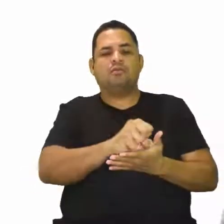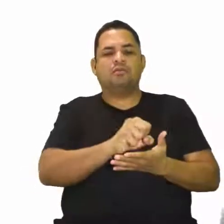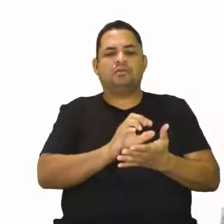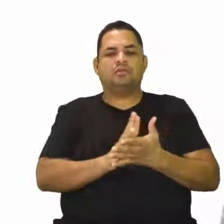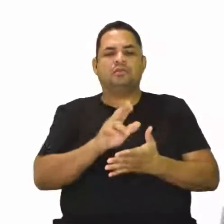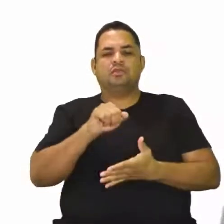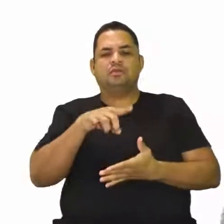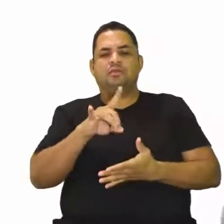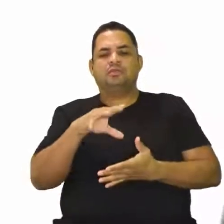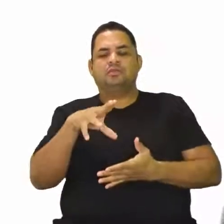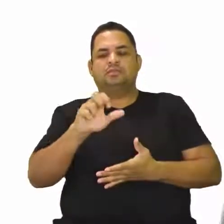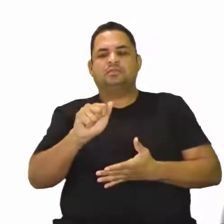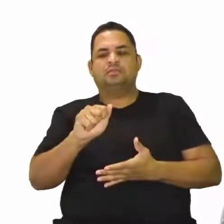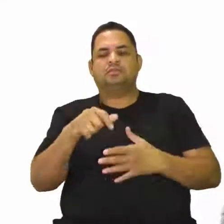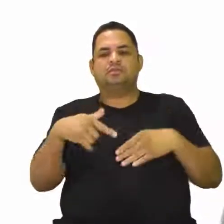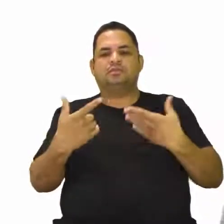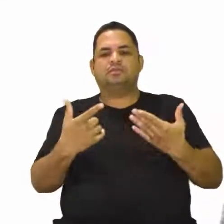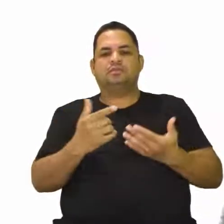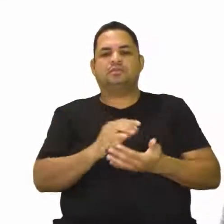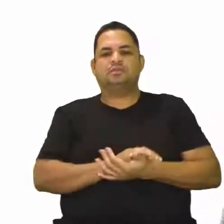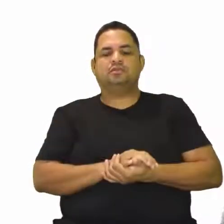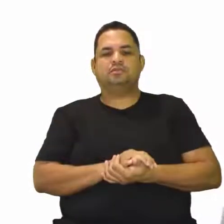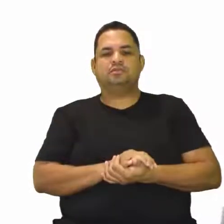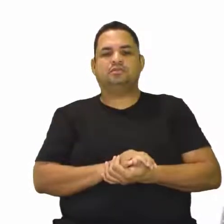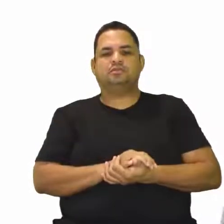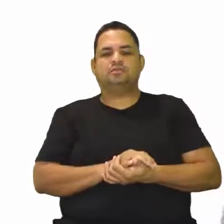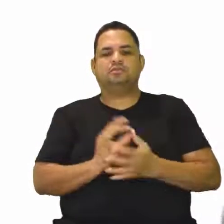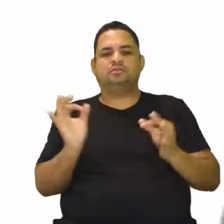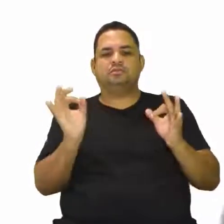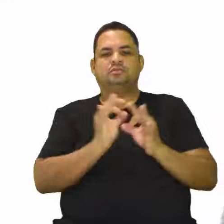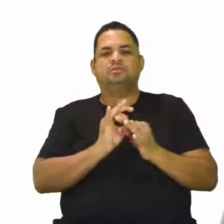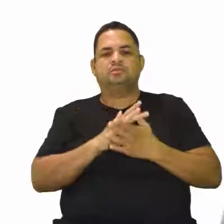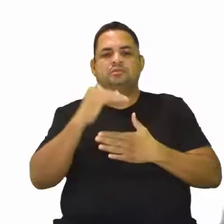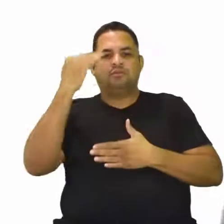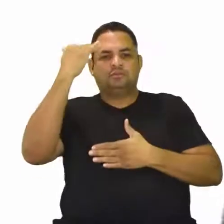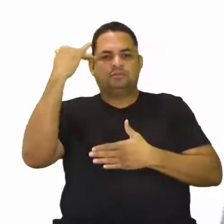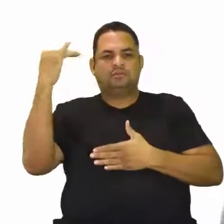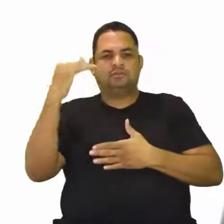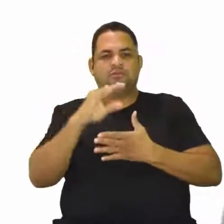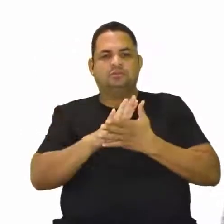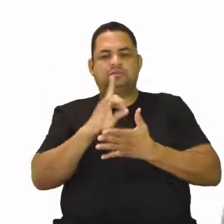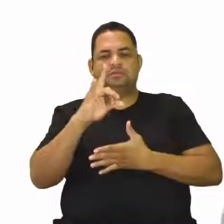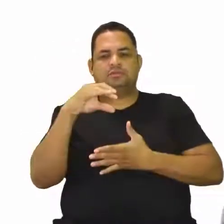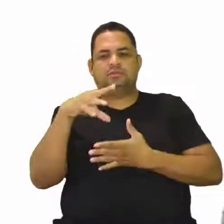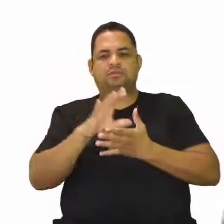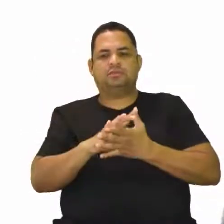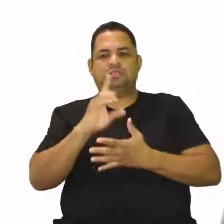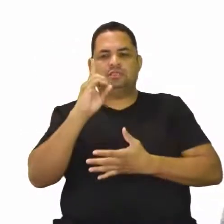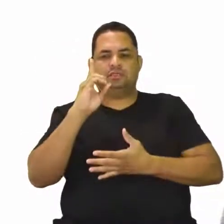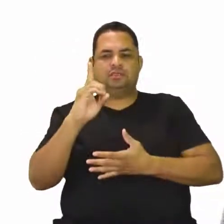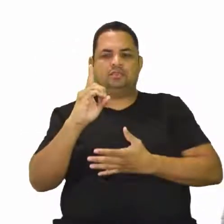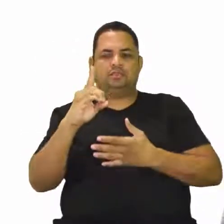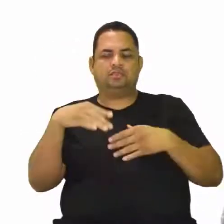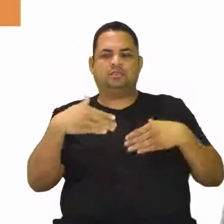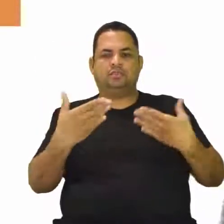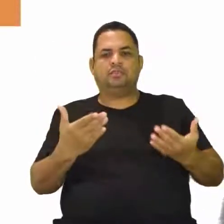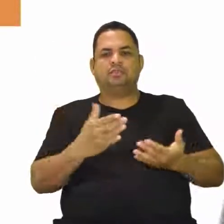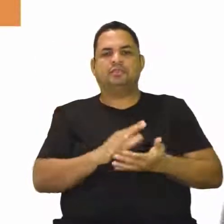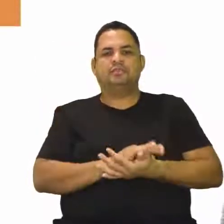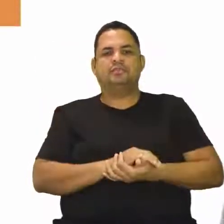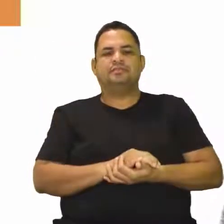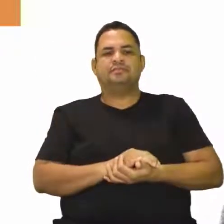da Normandia aí pronto o famoso dia de Tá certo